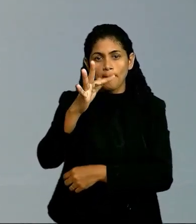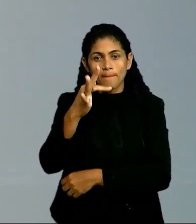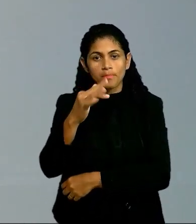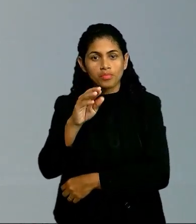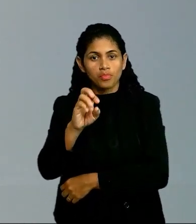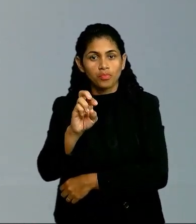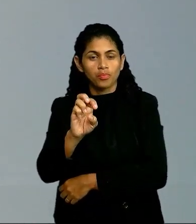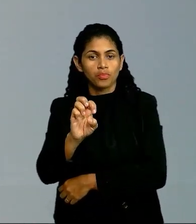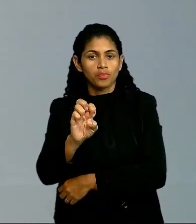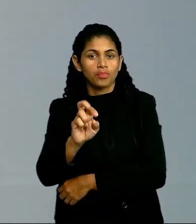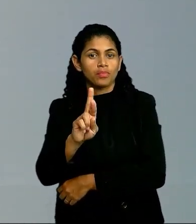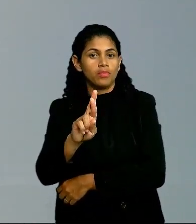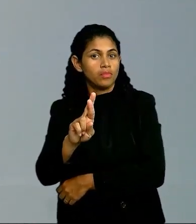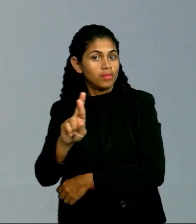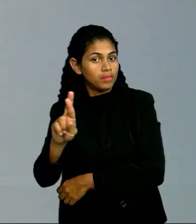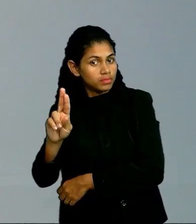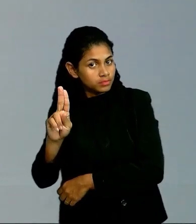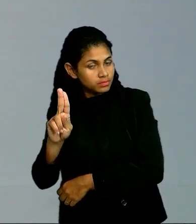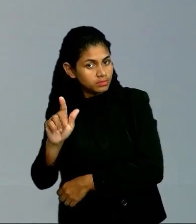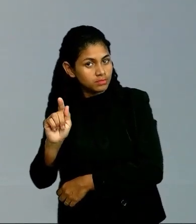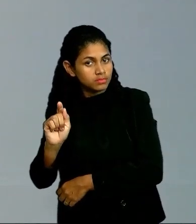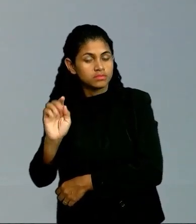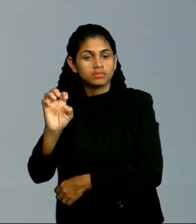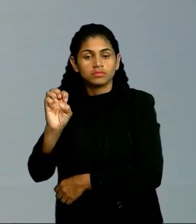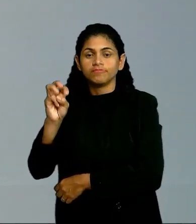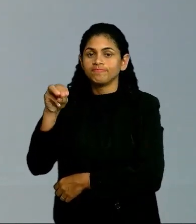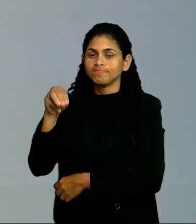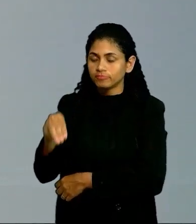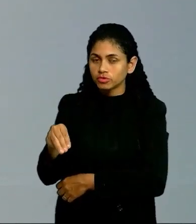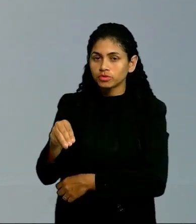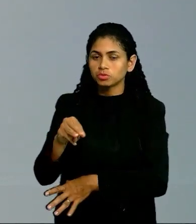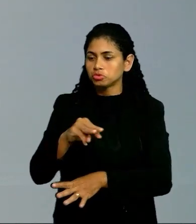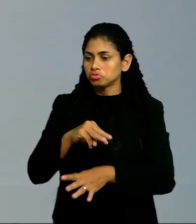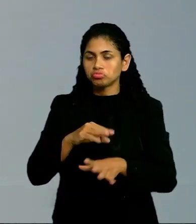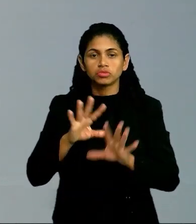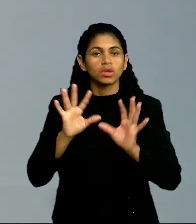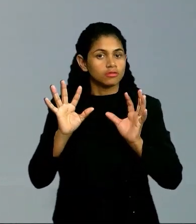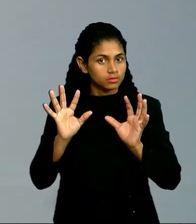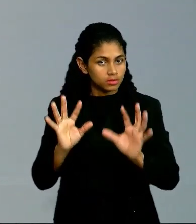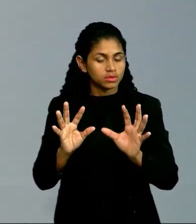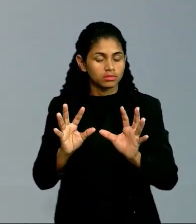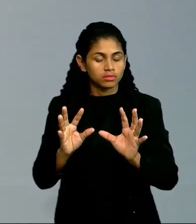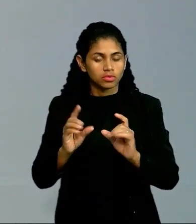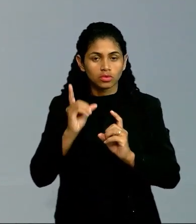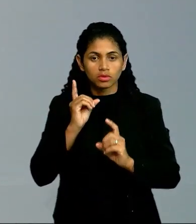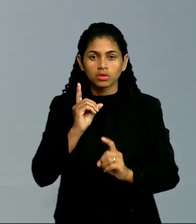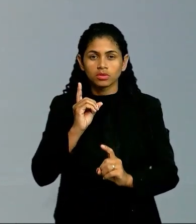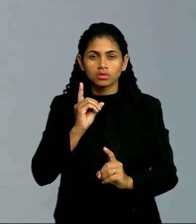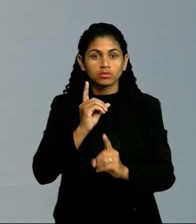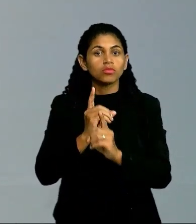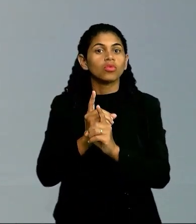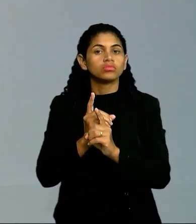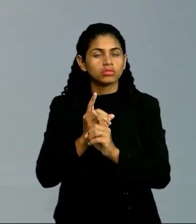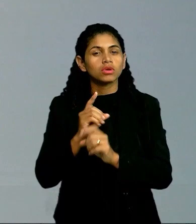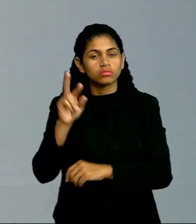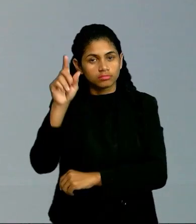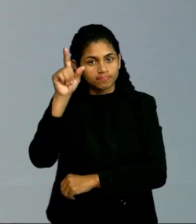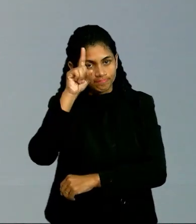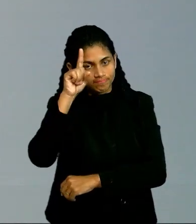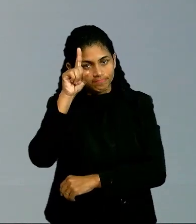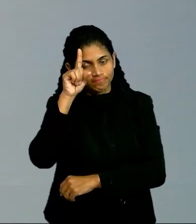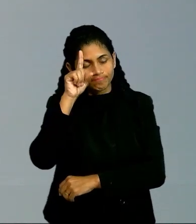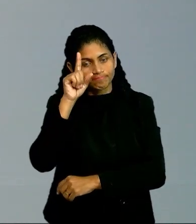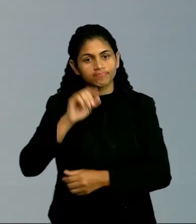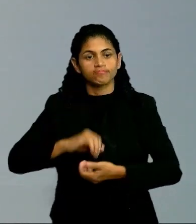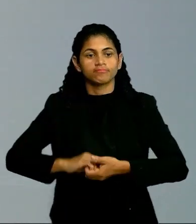mas analisando reações químicas eu preciso verificar o valor do NOx. Aumentou o NOx, a substância oxidou, diminuiu o NOx,